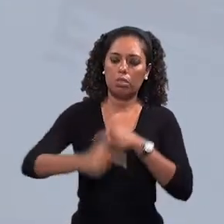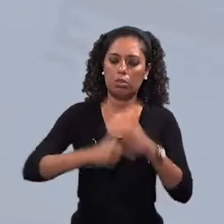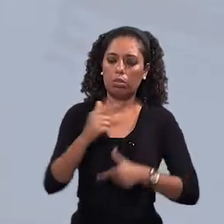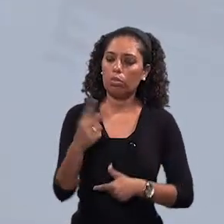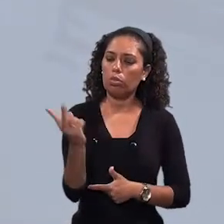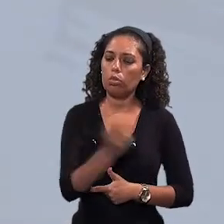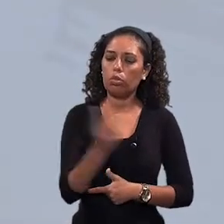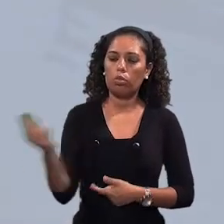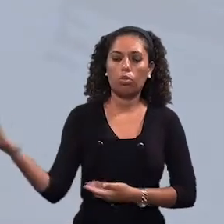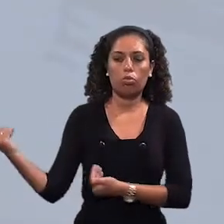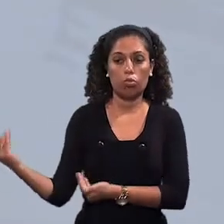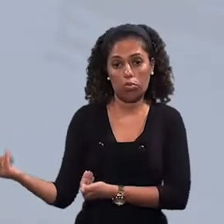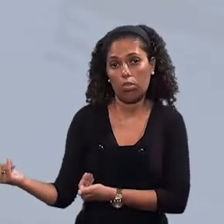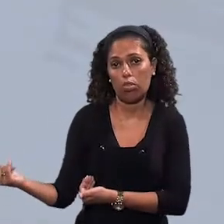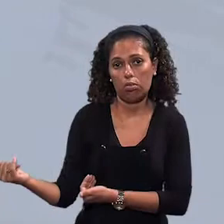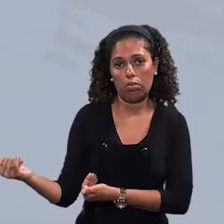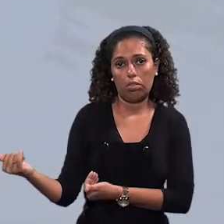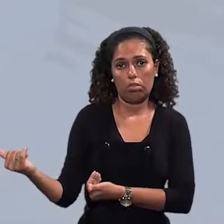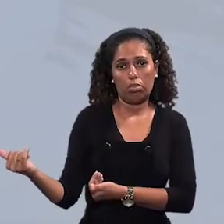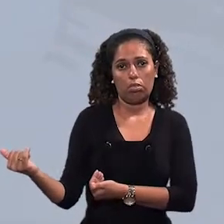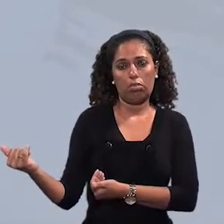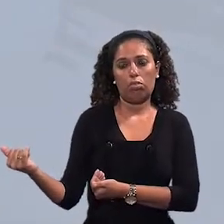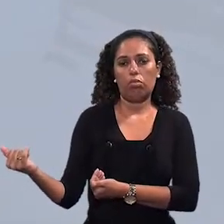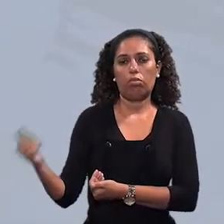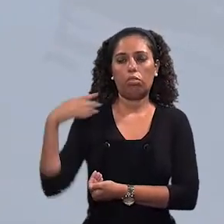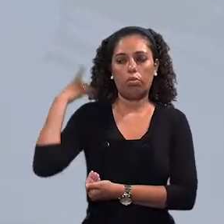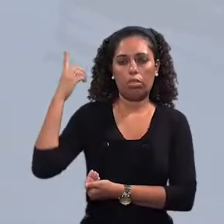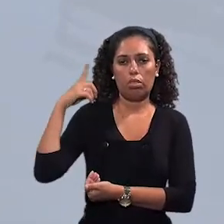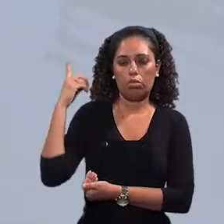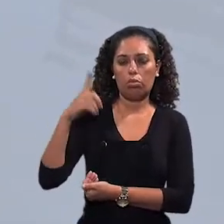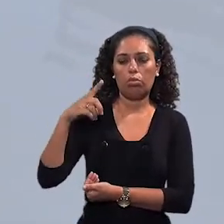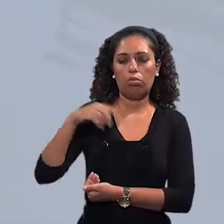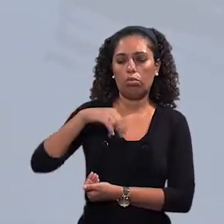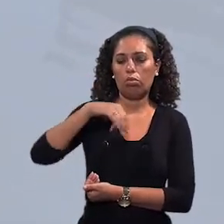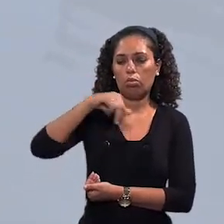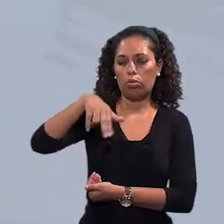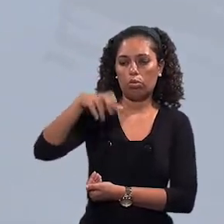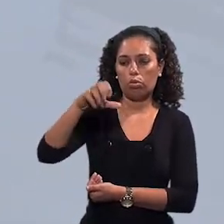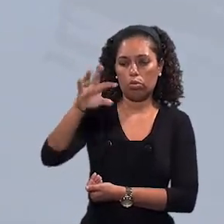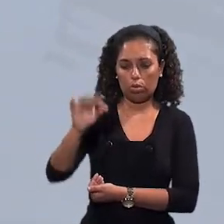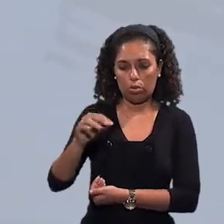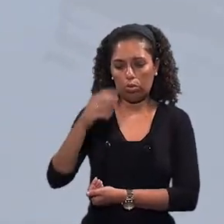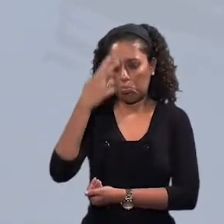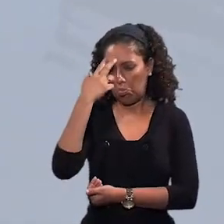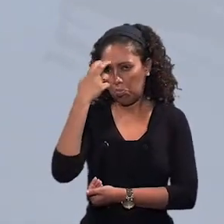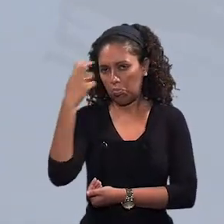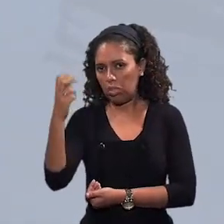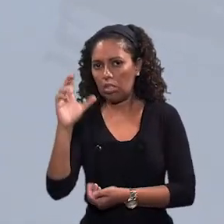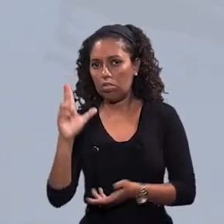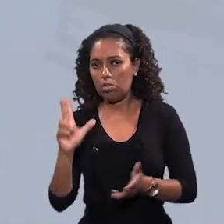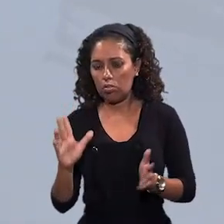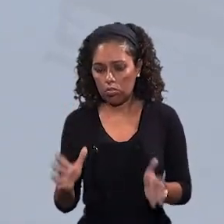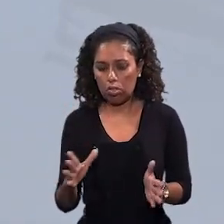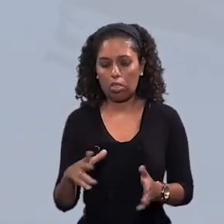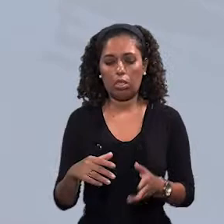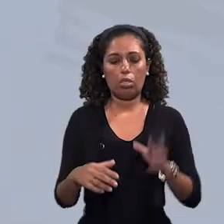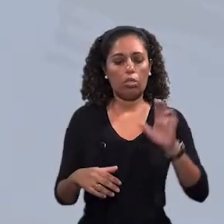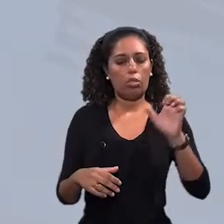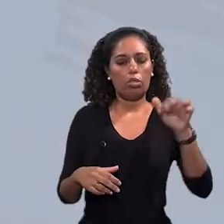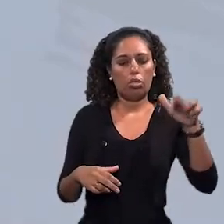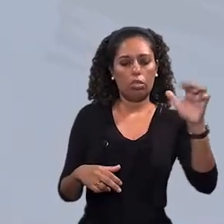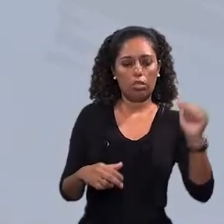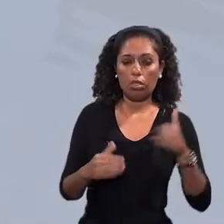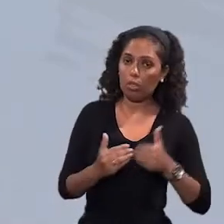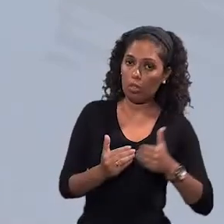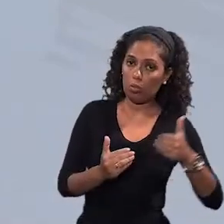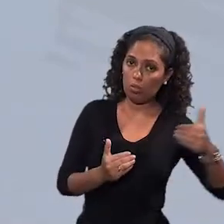vejam, são 2 jovens parlamentares. O Jorge Felipe já tem uma experiência aqui no parlamento, aqui na LERJ. O Renan